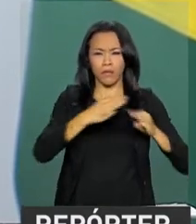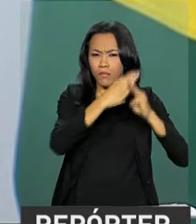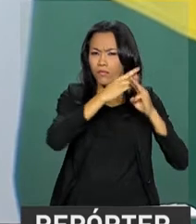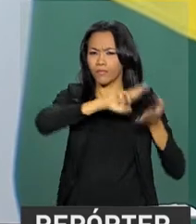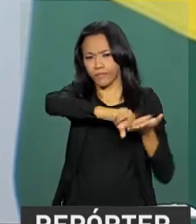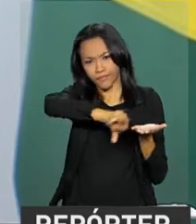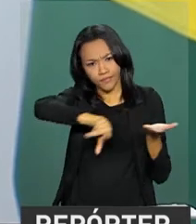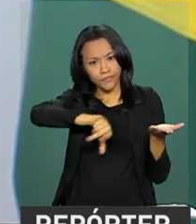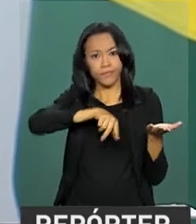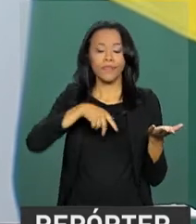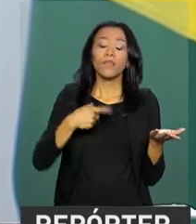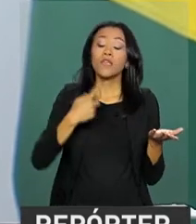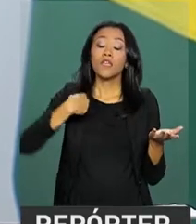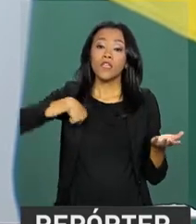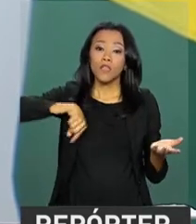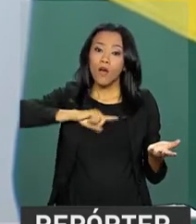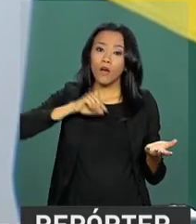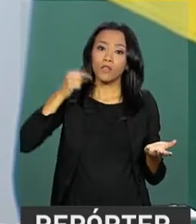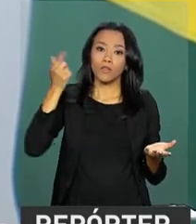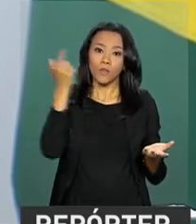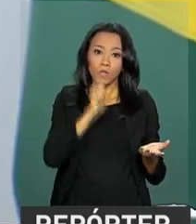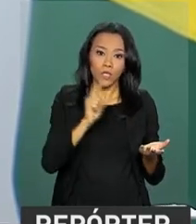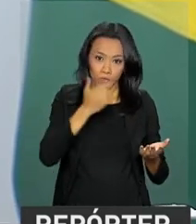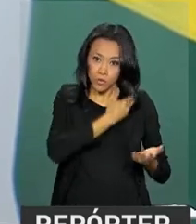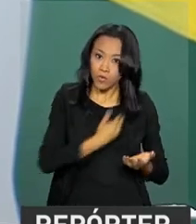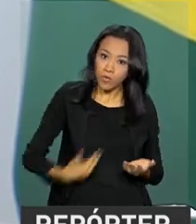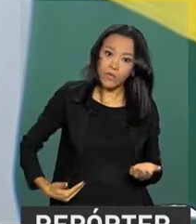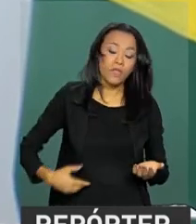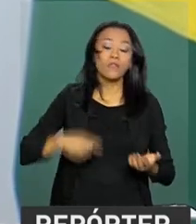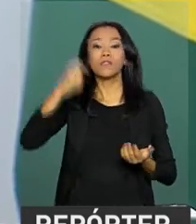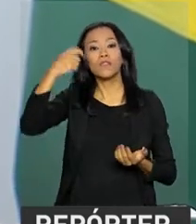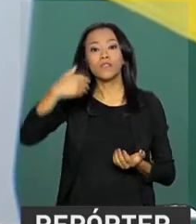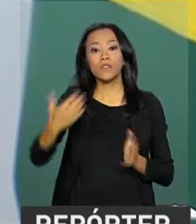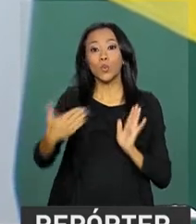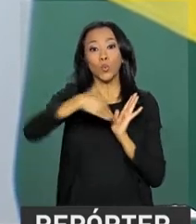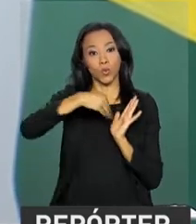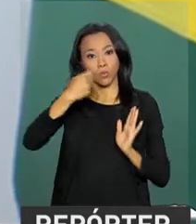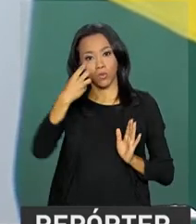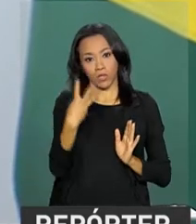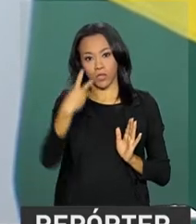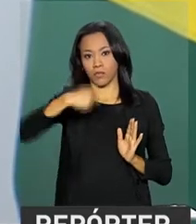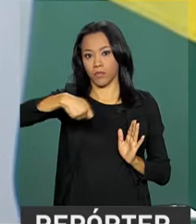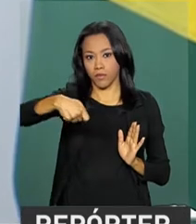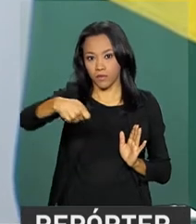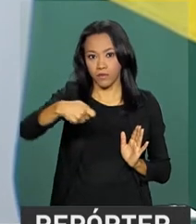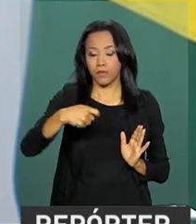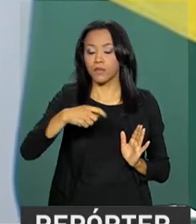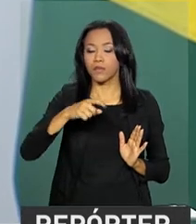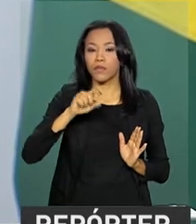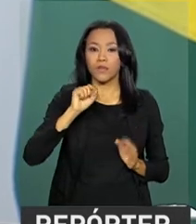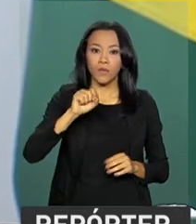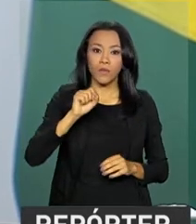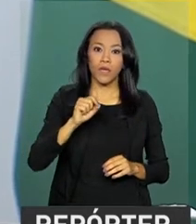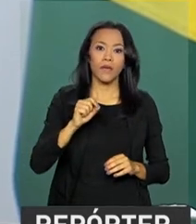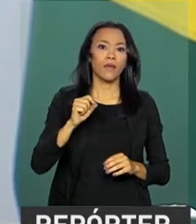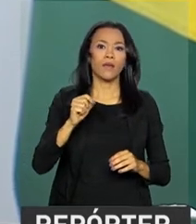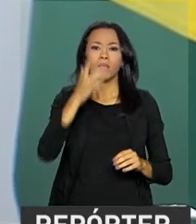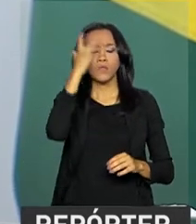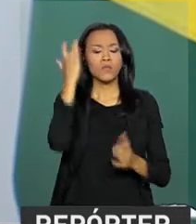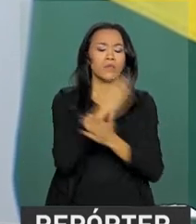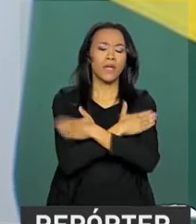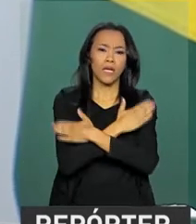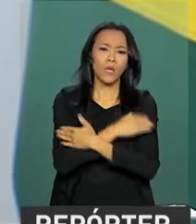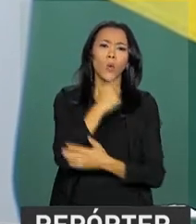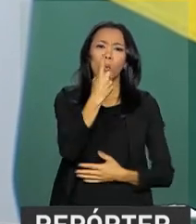com isso nós obtivemos só neste último trimestre e ocupação para um milhão e